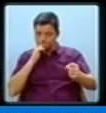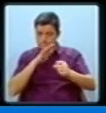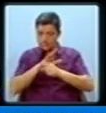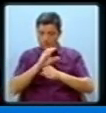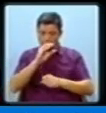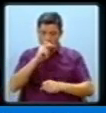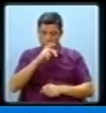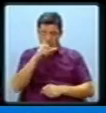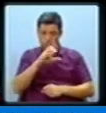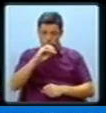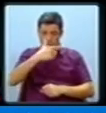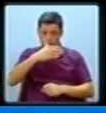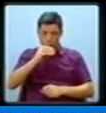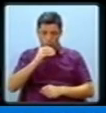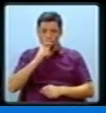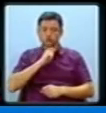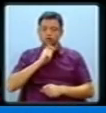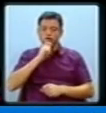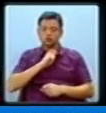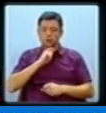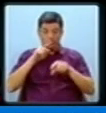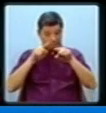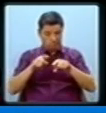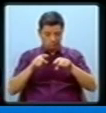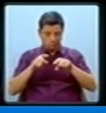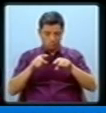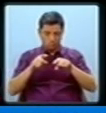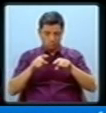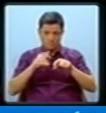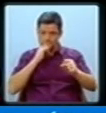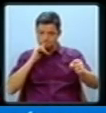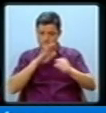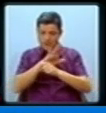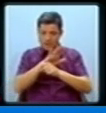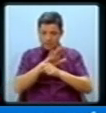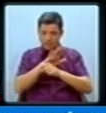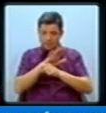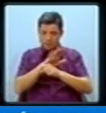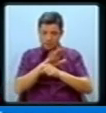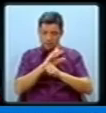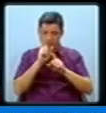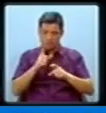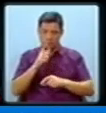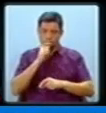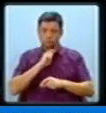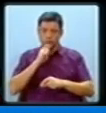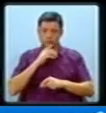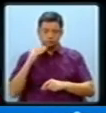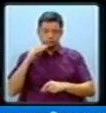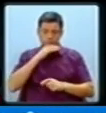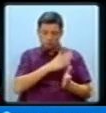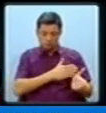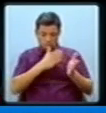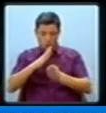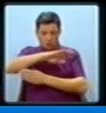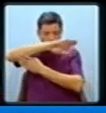azoto, gelado, autenticamente, que choca, digamos assim, ora aqui está, uma linha costeira, de um lado direito um oceano gelado de azoto e de outras